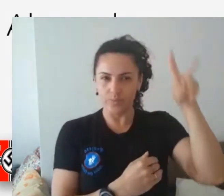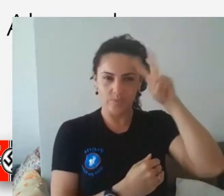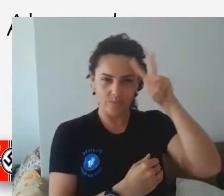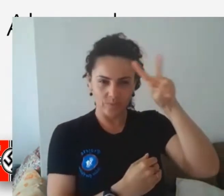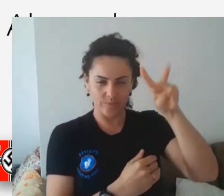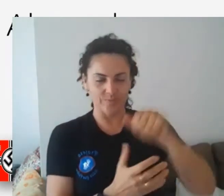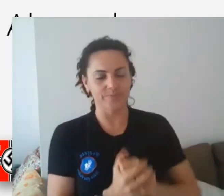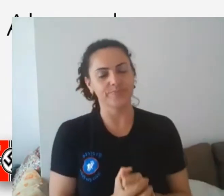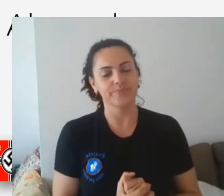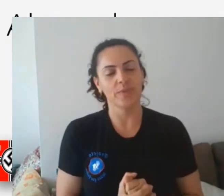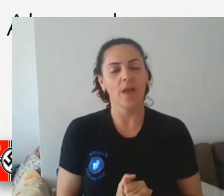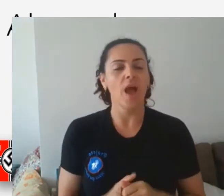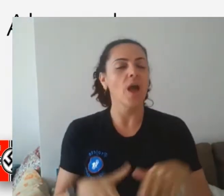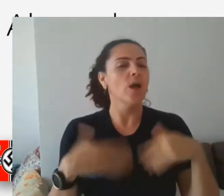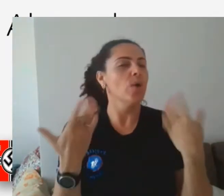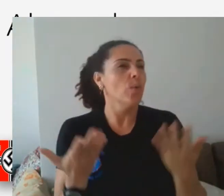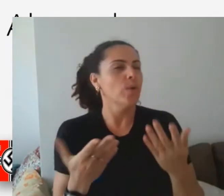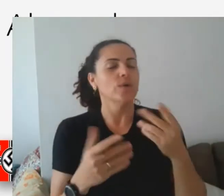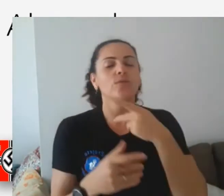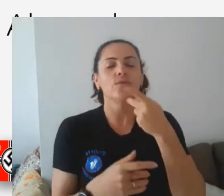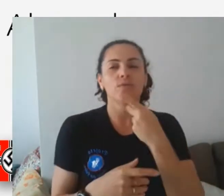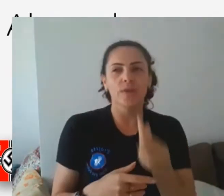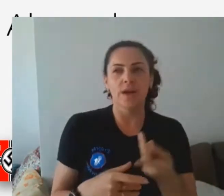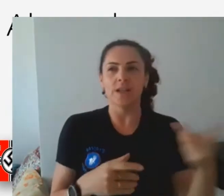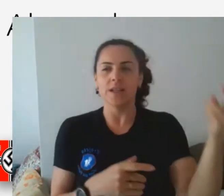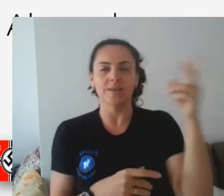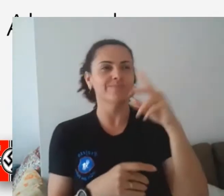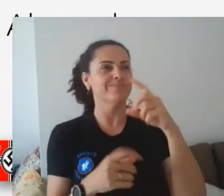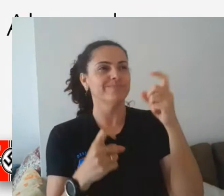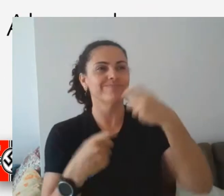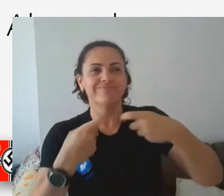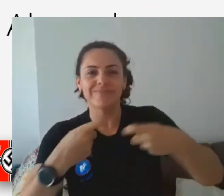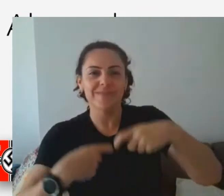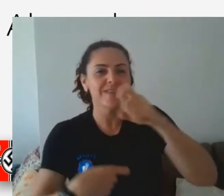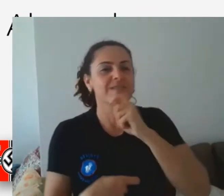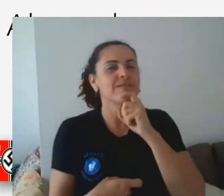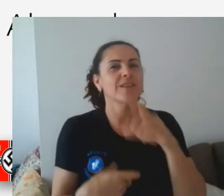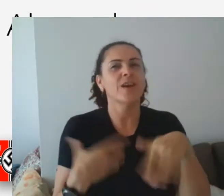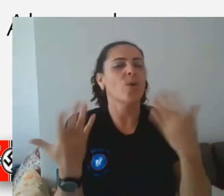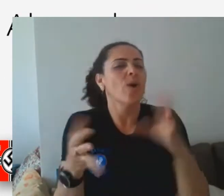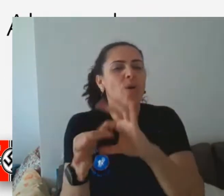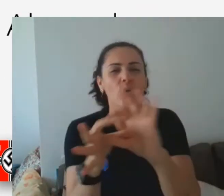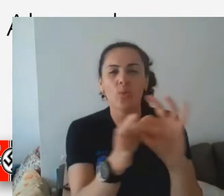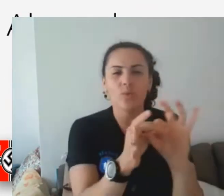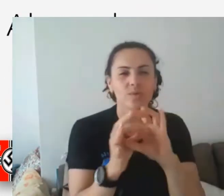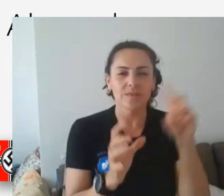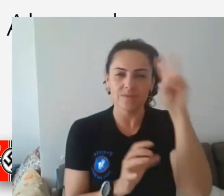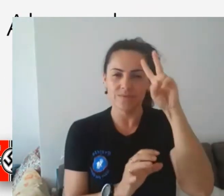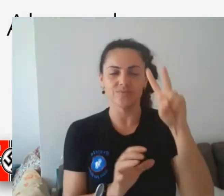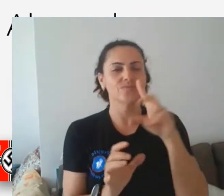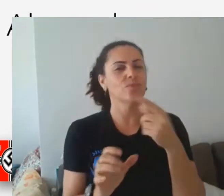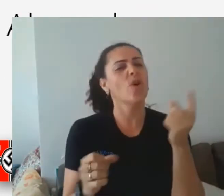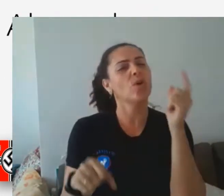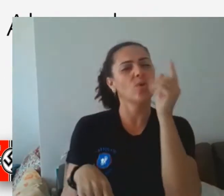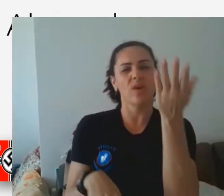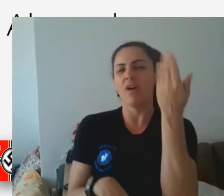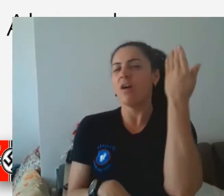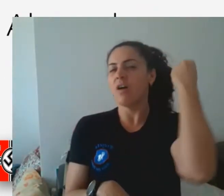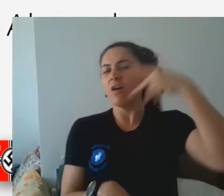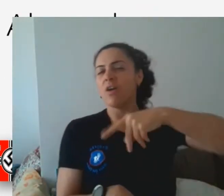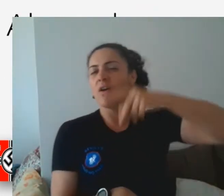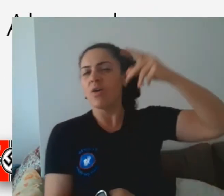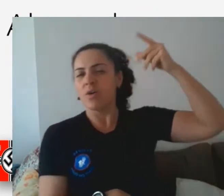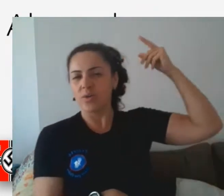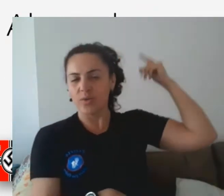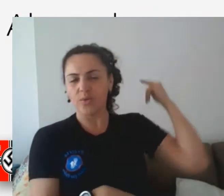mundial. Então, quando a gente fala de Guerra Fria, é legal a gente lembrar qual é o contexto histórico do momento. Então, a gente viveu aí o período